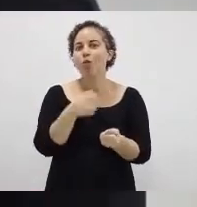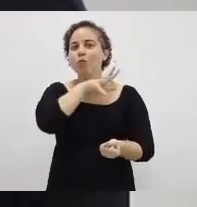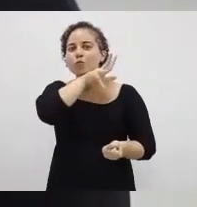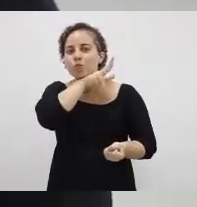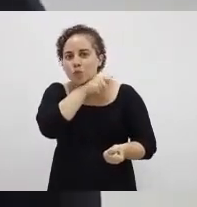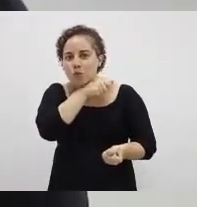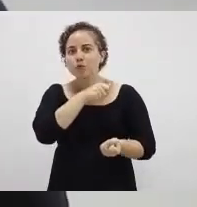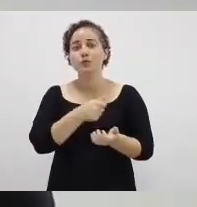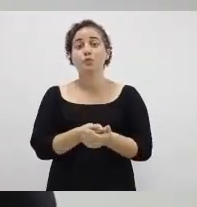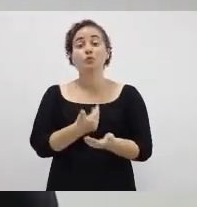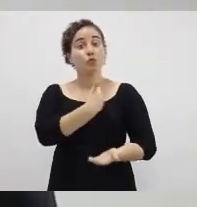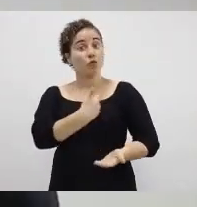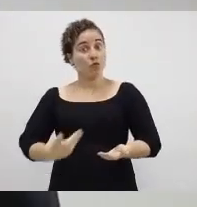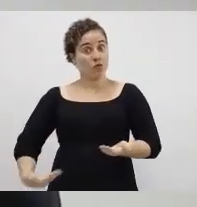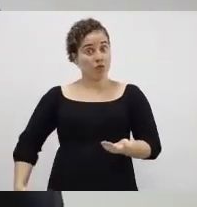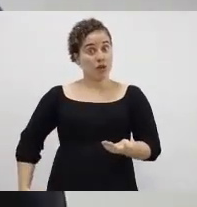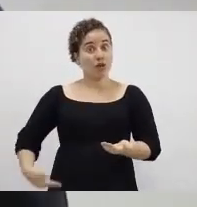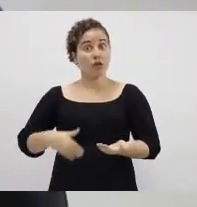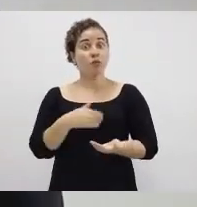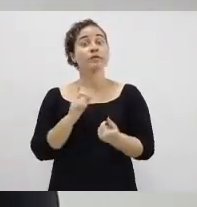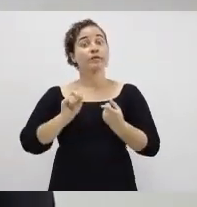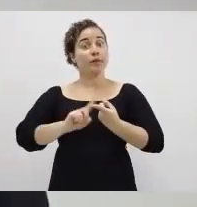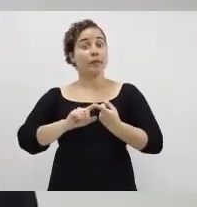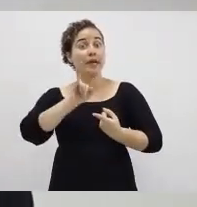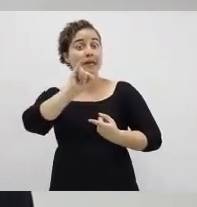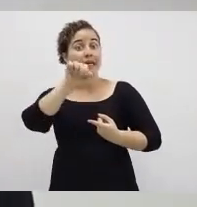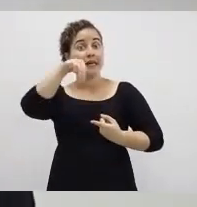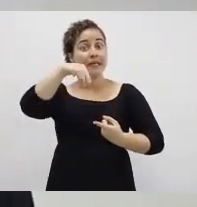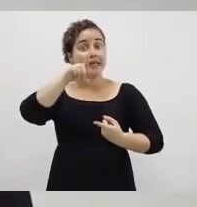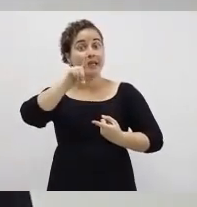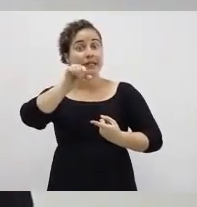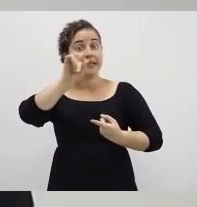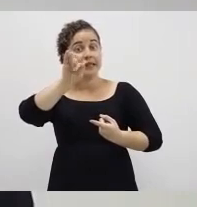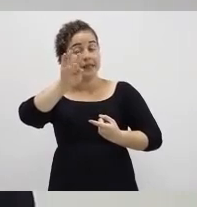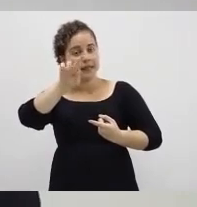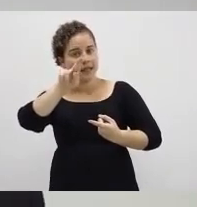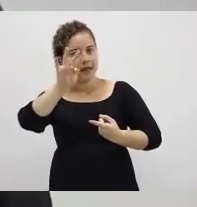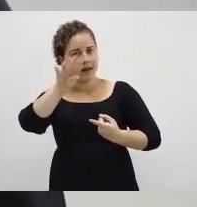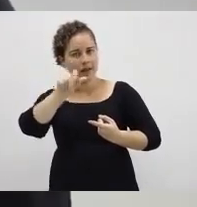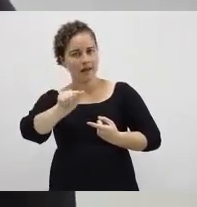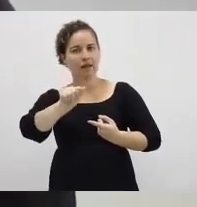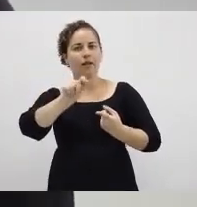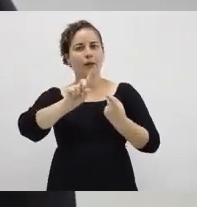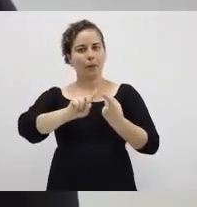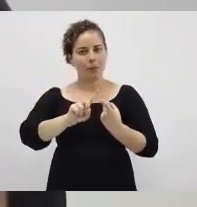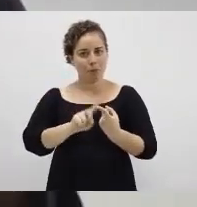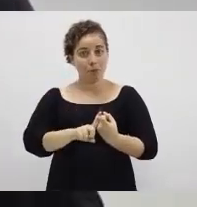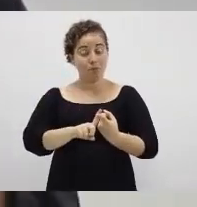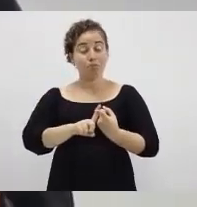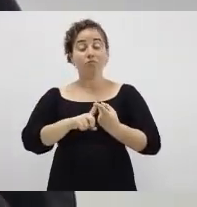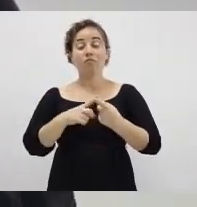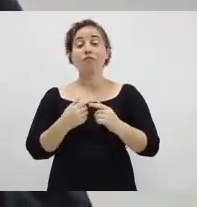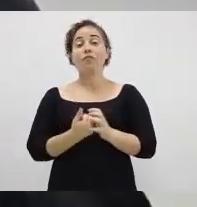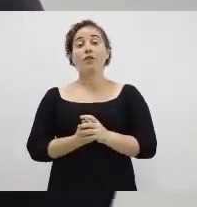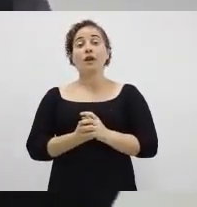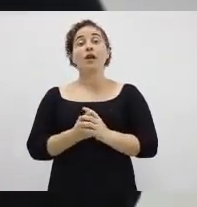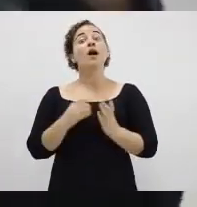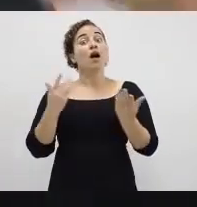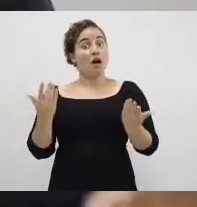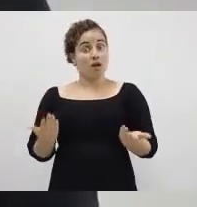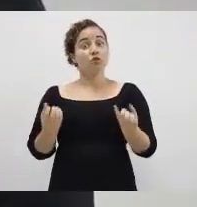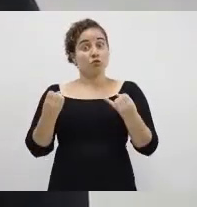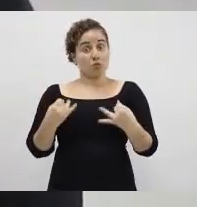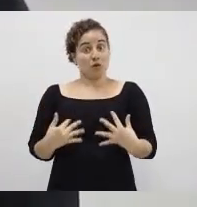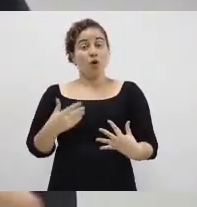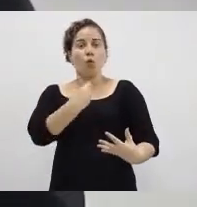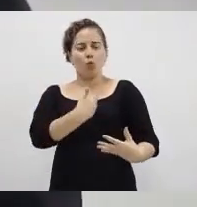cobrar indiretamente os impostos ou pode cobrar diretamente. O fato é que o governo vai